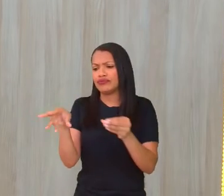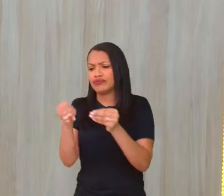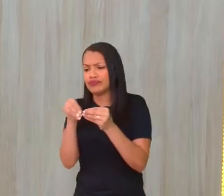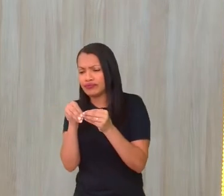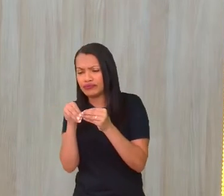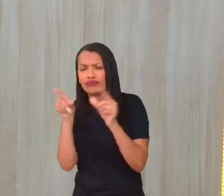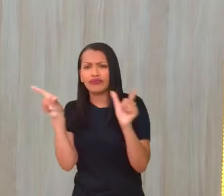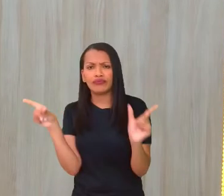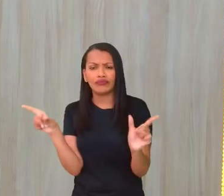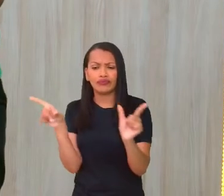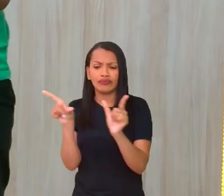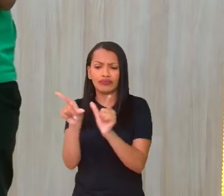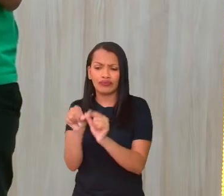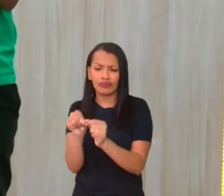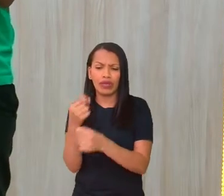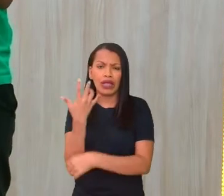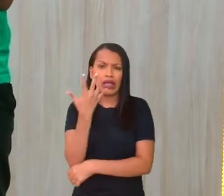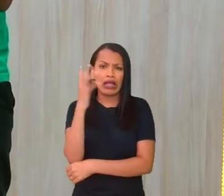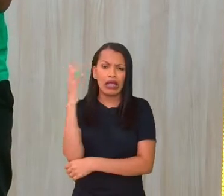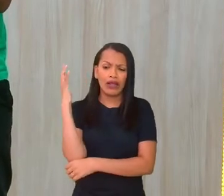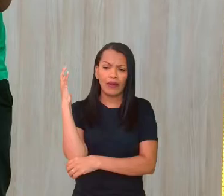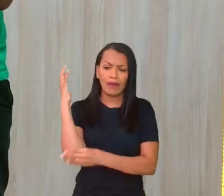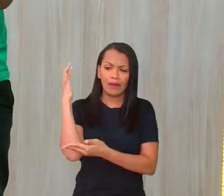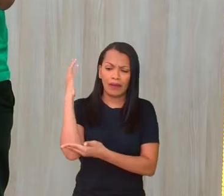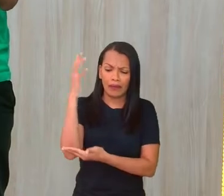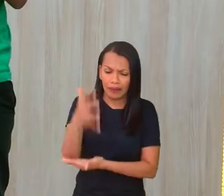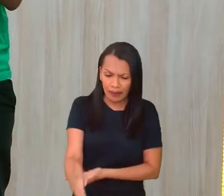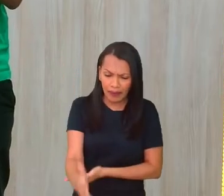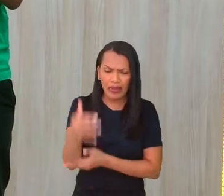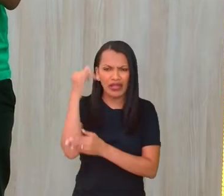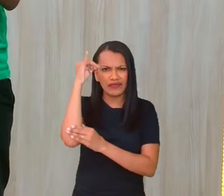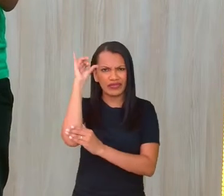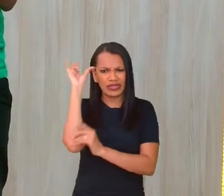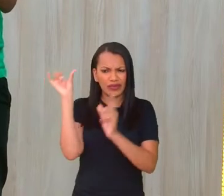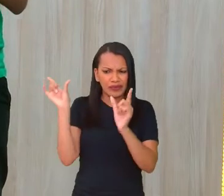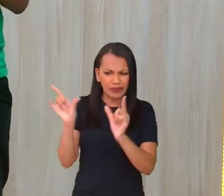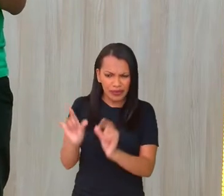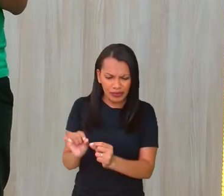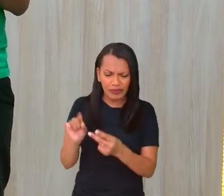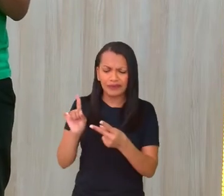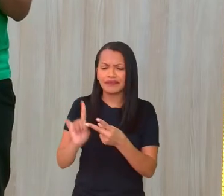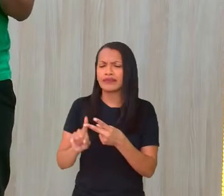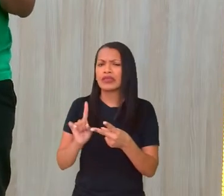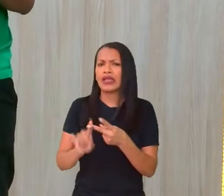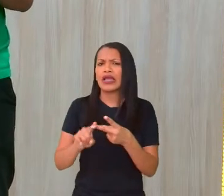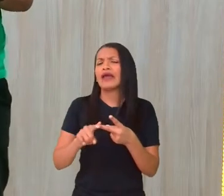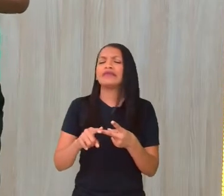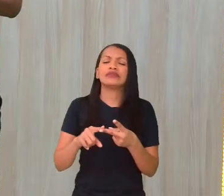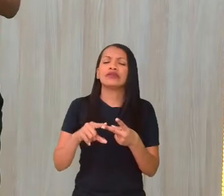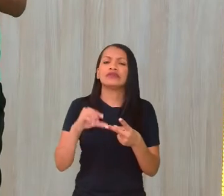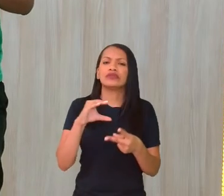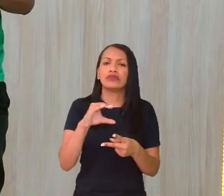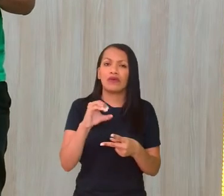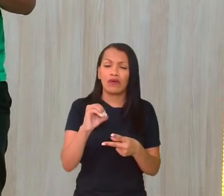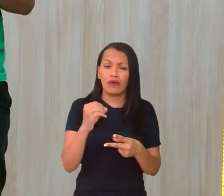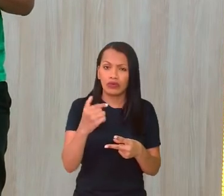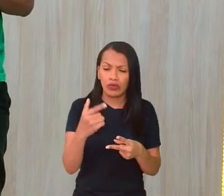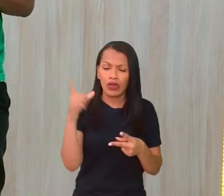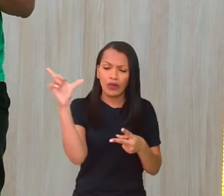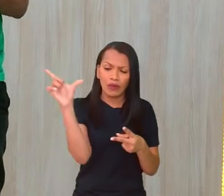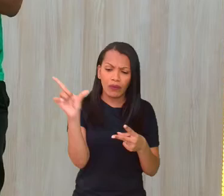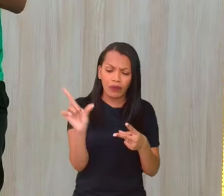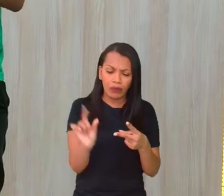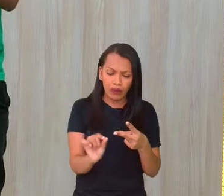houver redução de desmatamento, se houver melhorias, a gente pode escapar aí, né, até 2025.